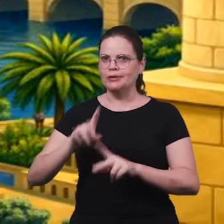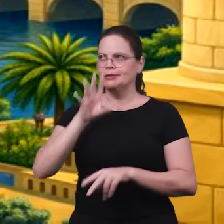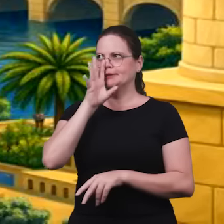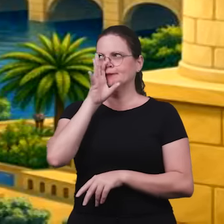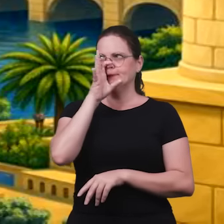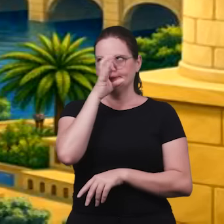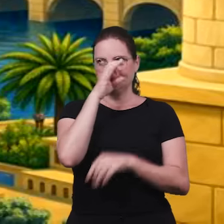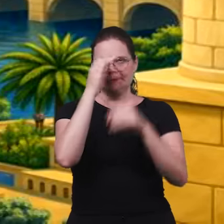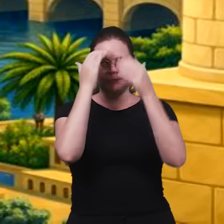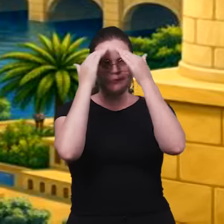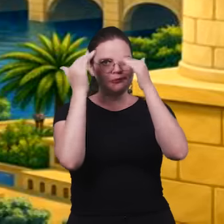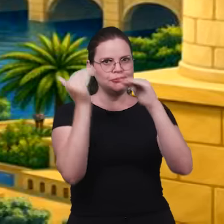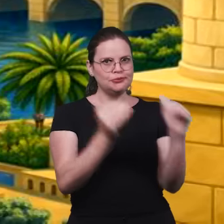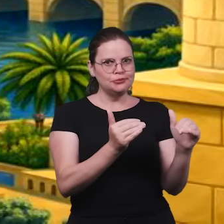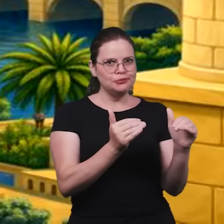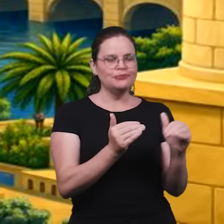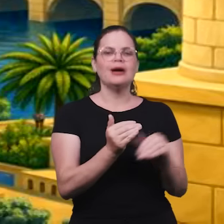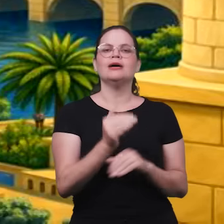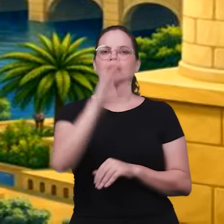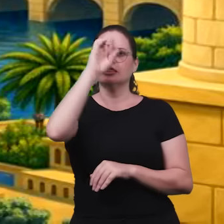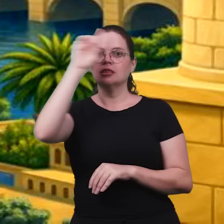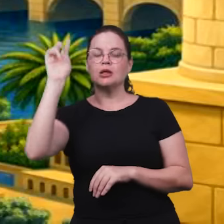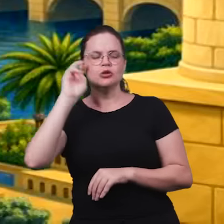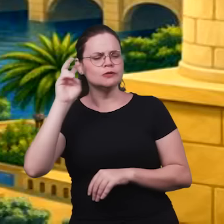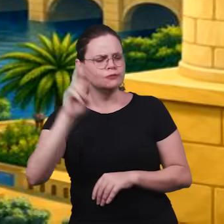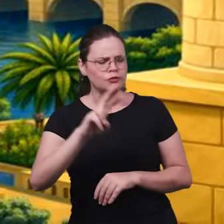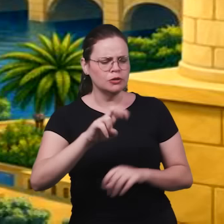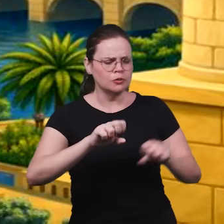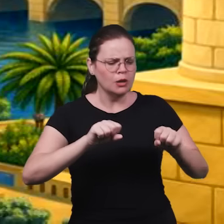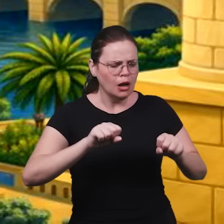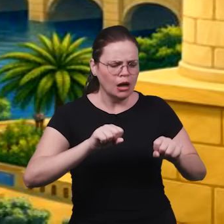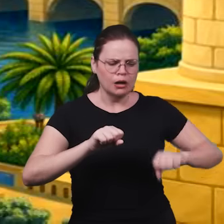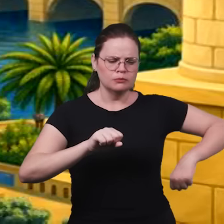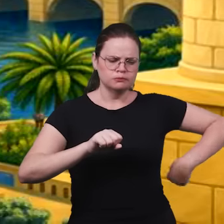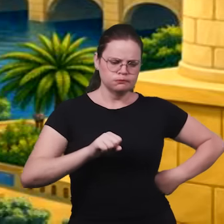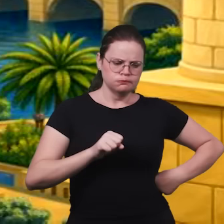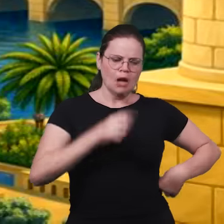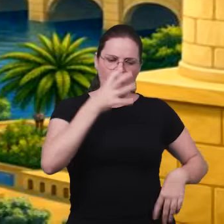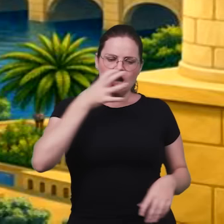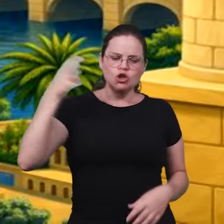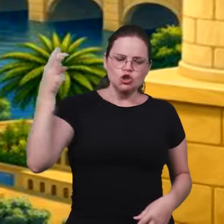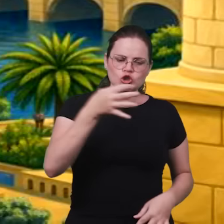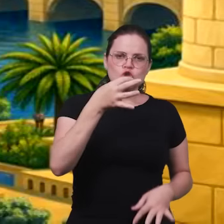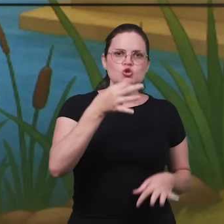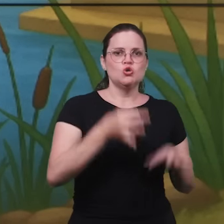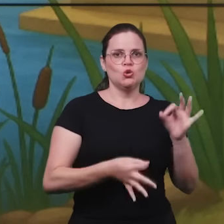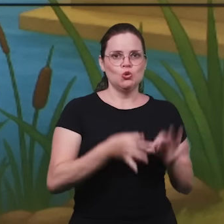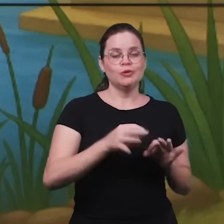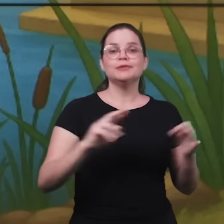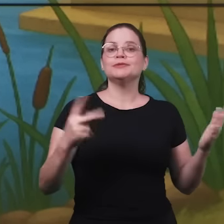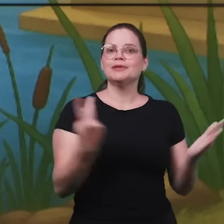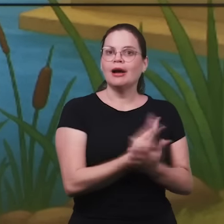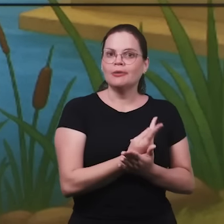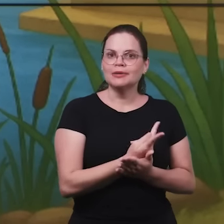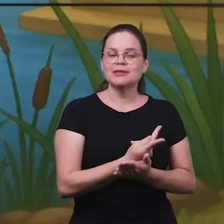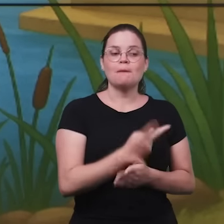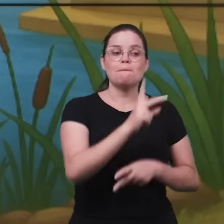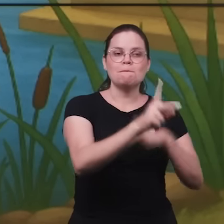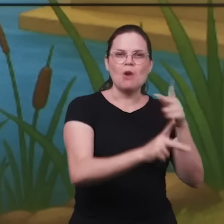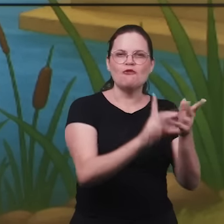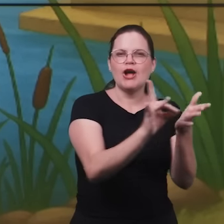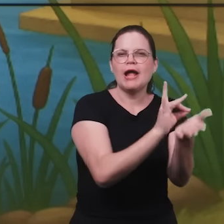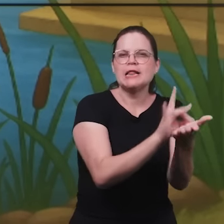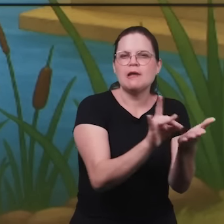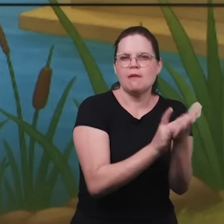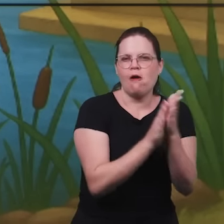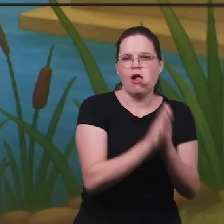Por isso, Daniel e outras pessoas que moravam ali foram levados presos, cativos para a terra